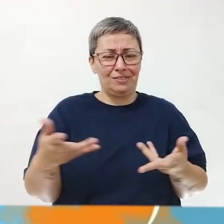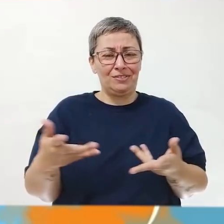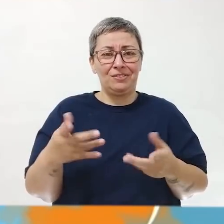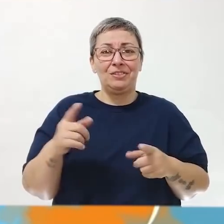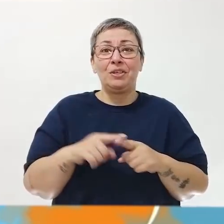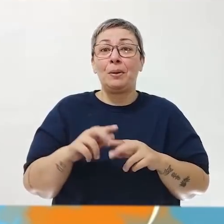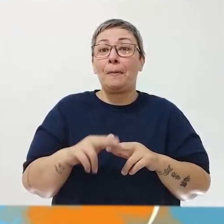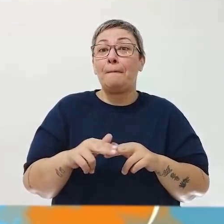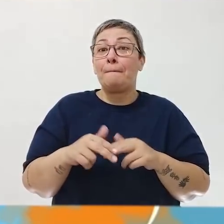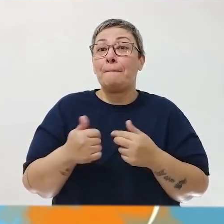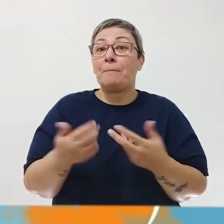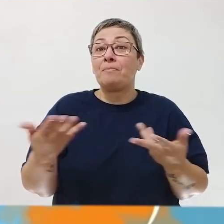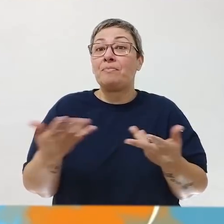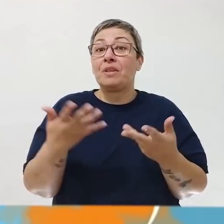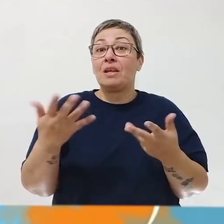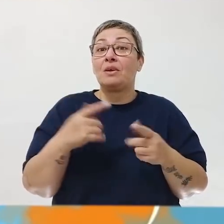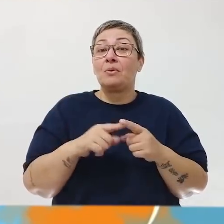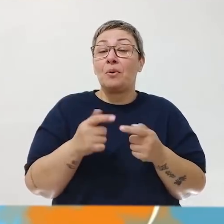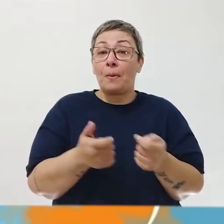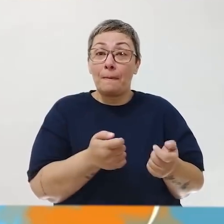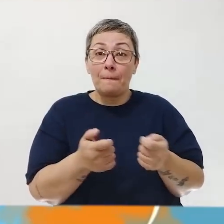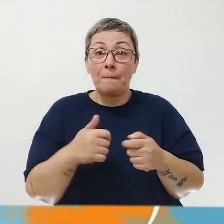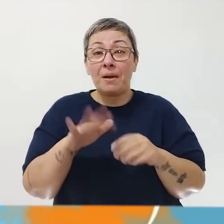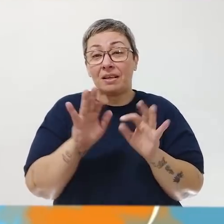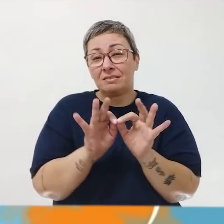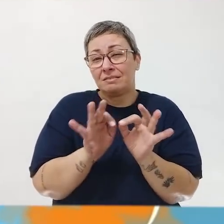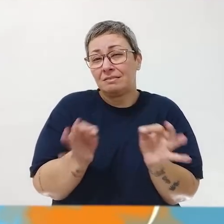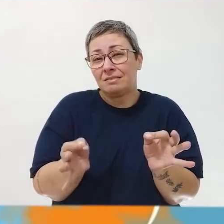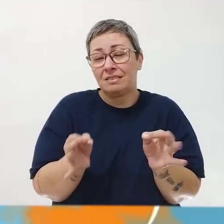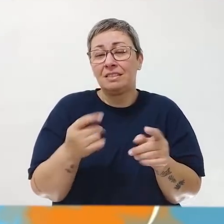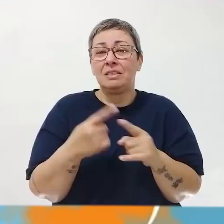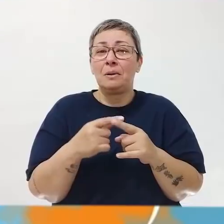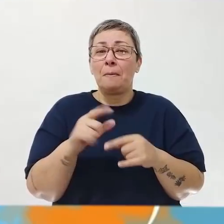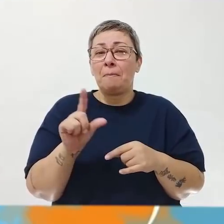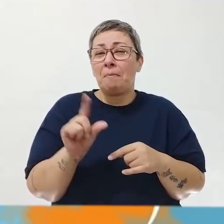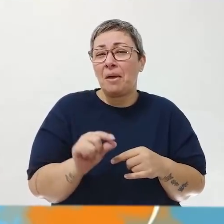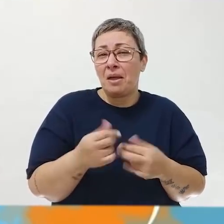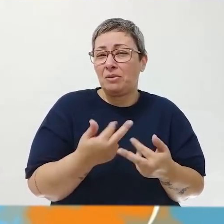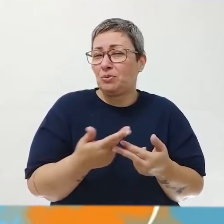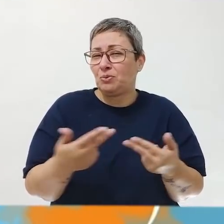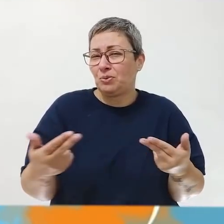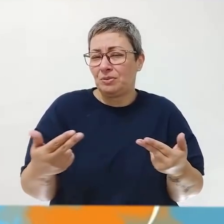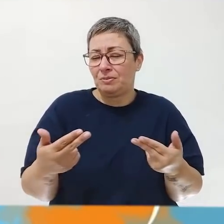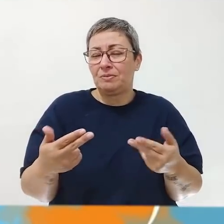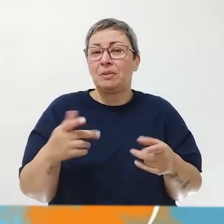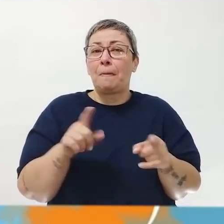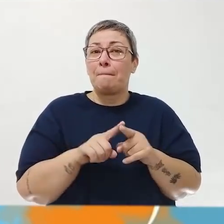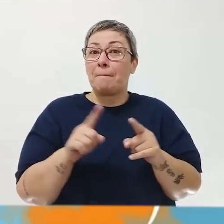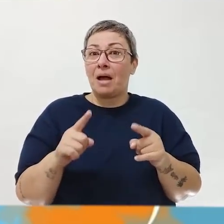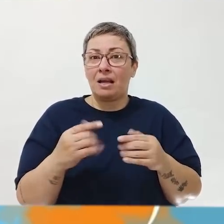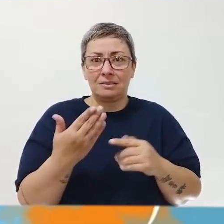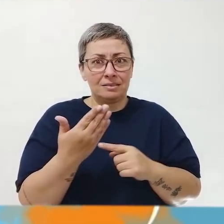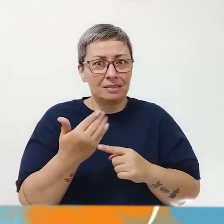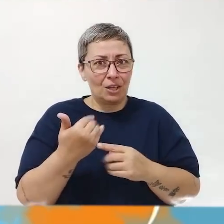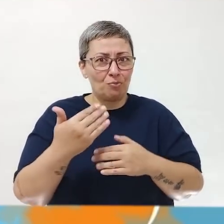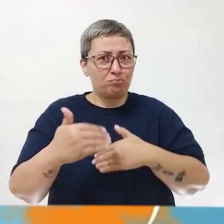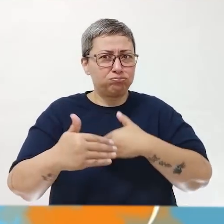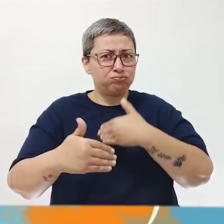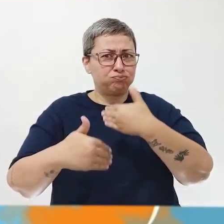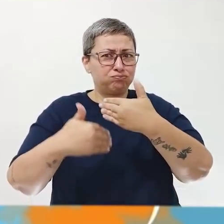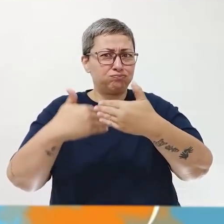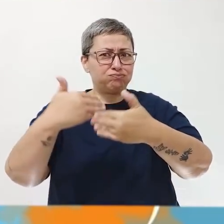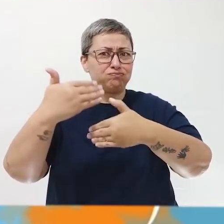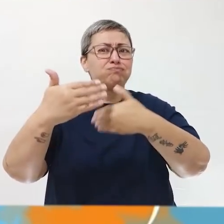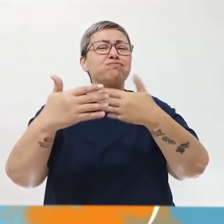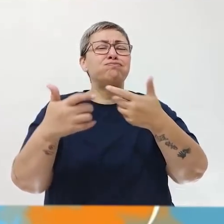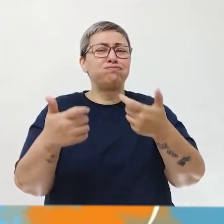atualmente. Por isso, os jogos eram bem mais simples, com bem menos recursos. Mas conforme a tecnologia foi